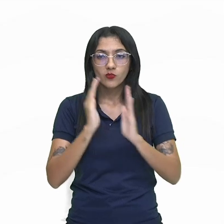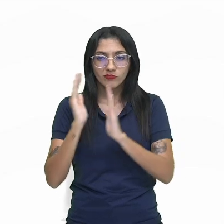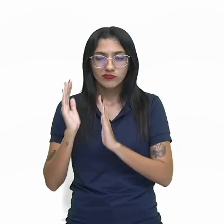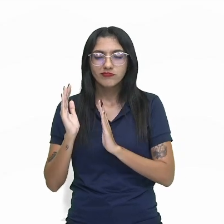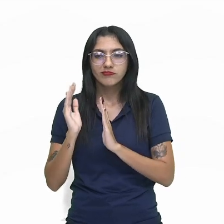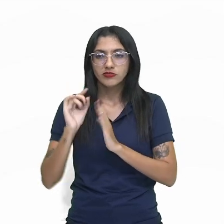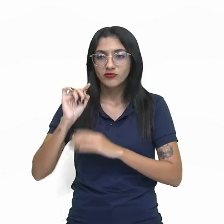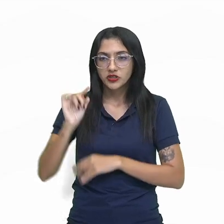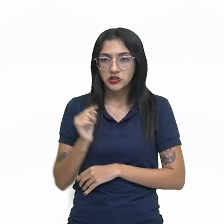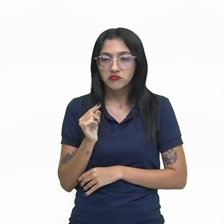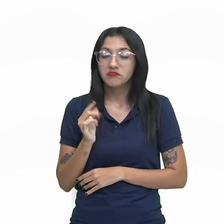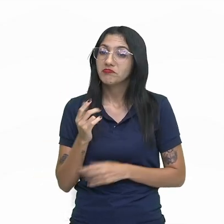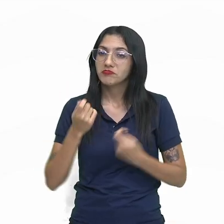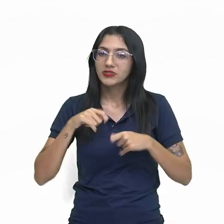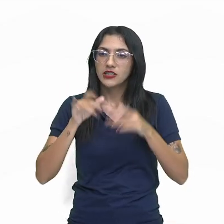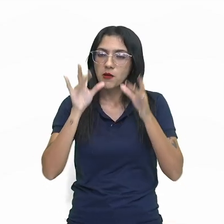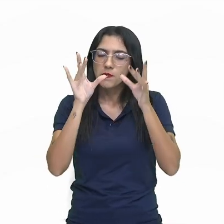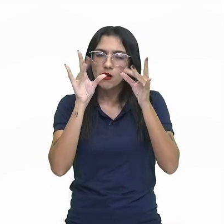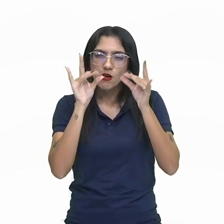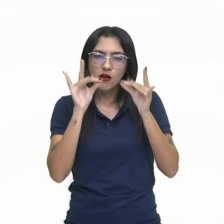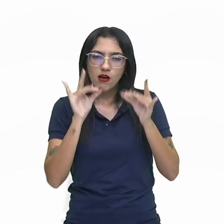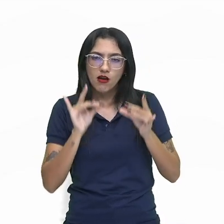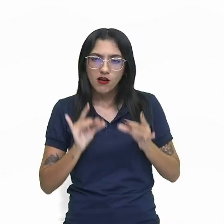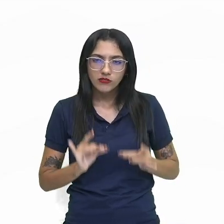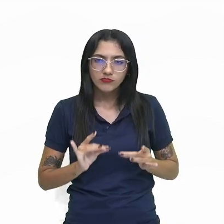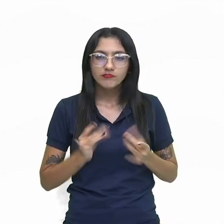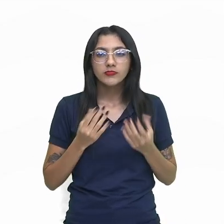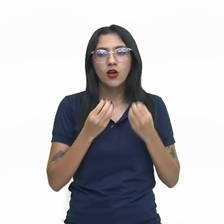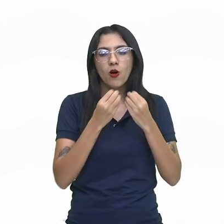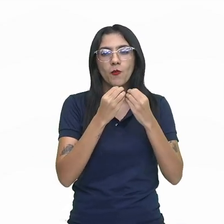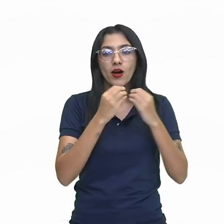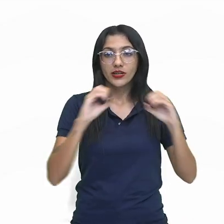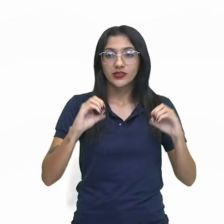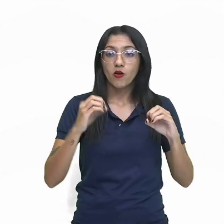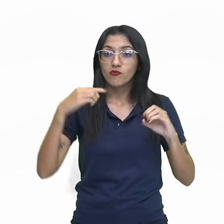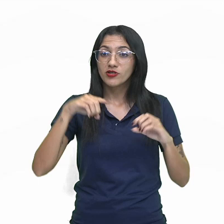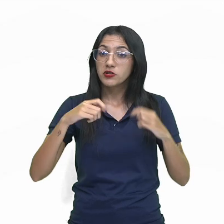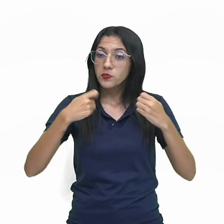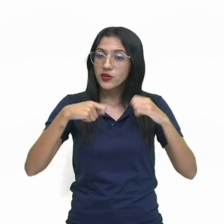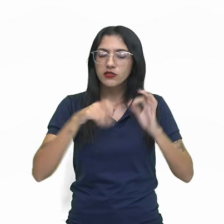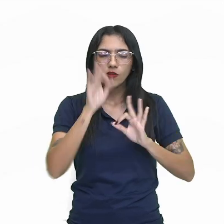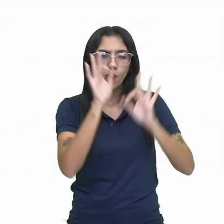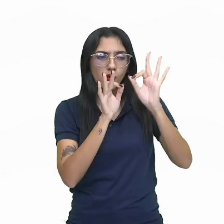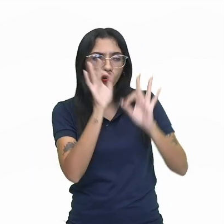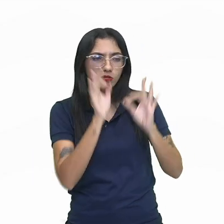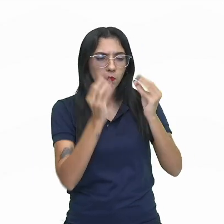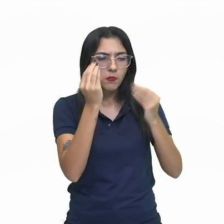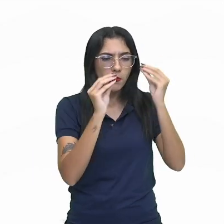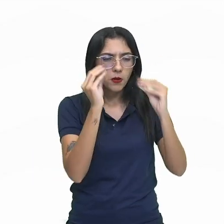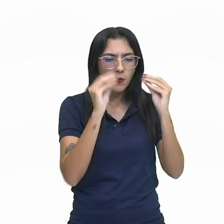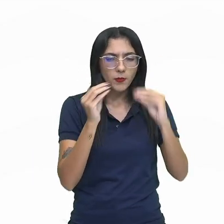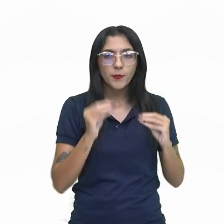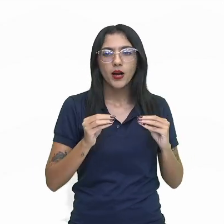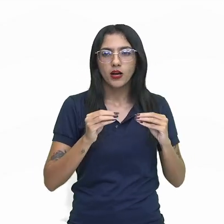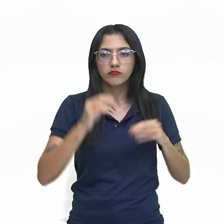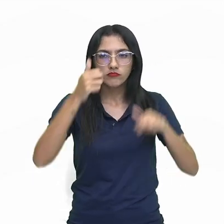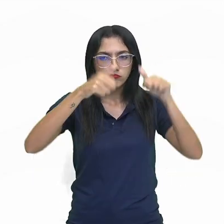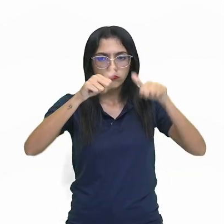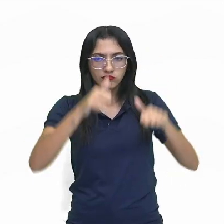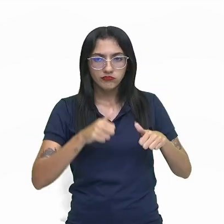Que a gente vai ter que detalhar isso, né? É uma oração, tá? Você sempre vai colocar lá, quando você for